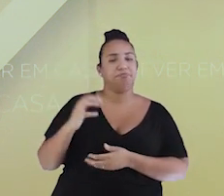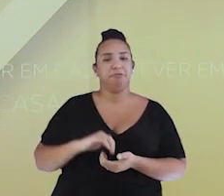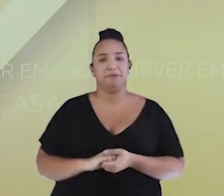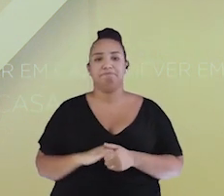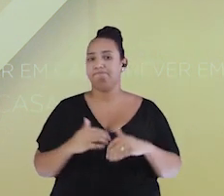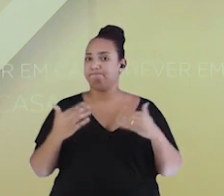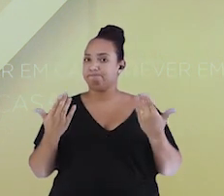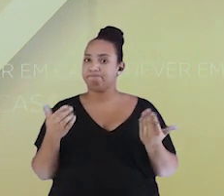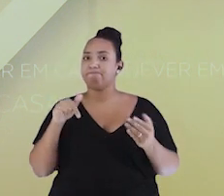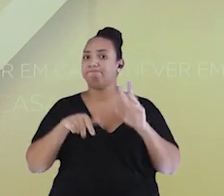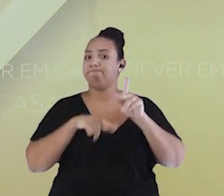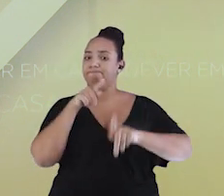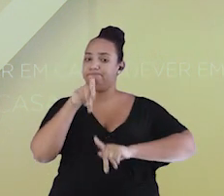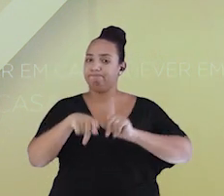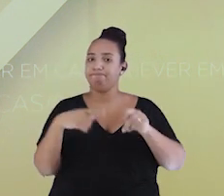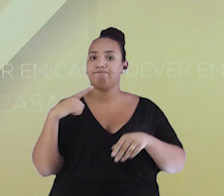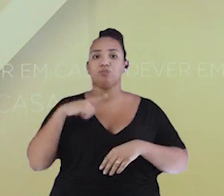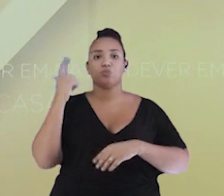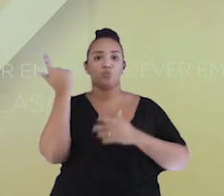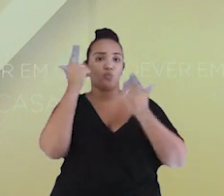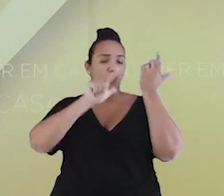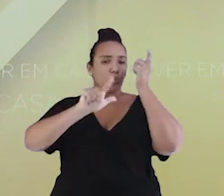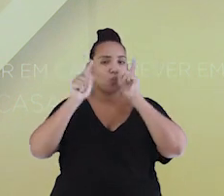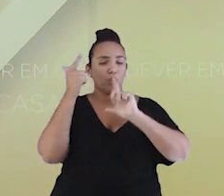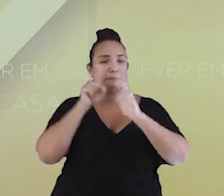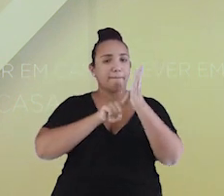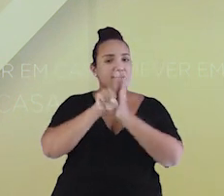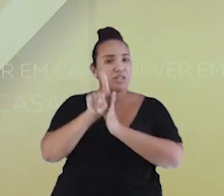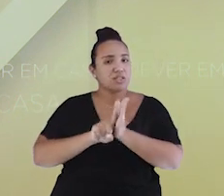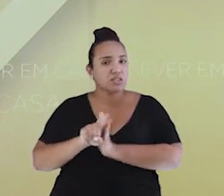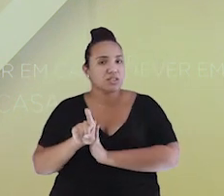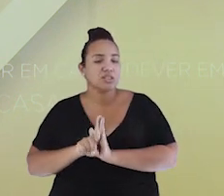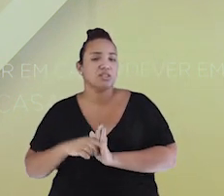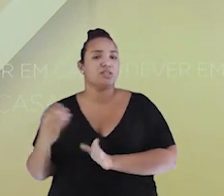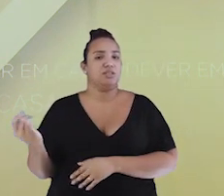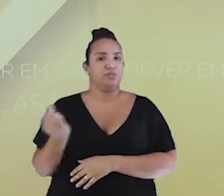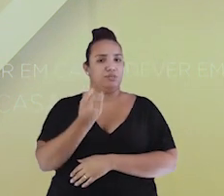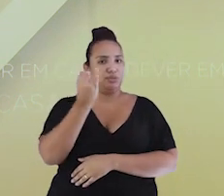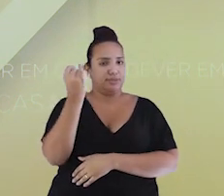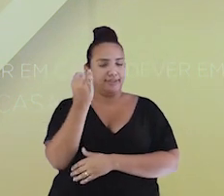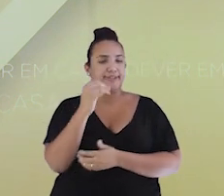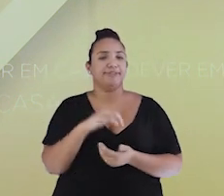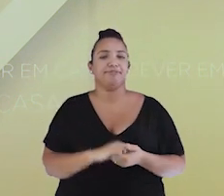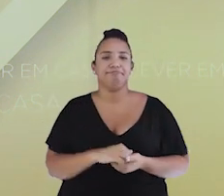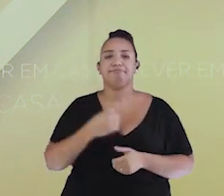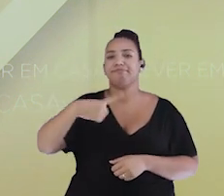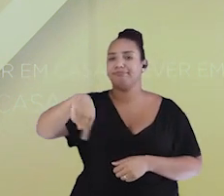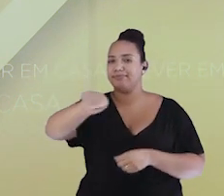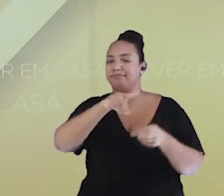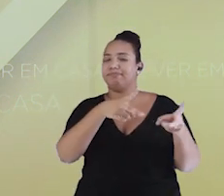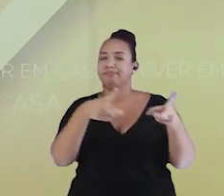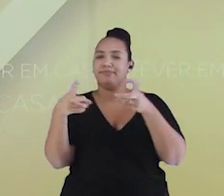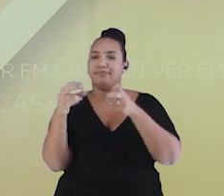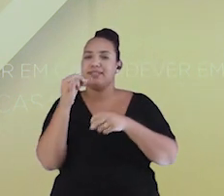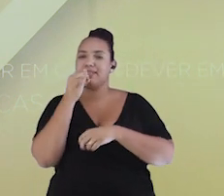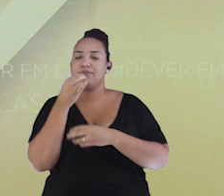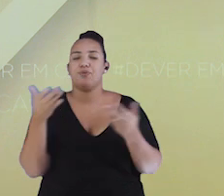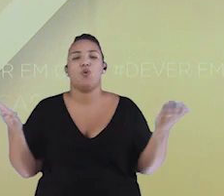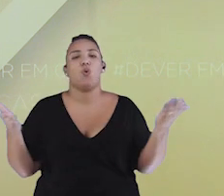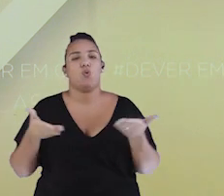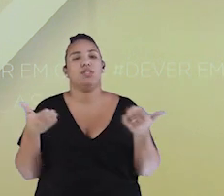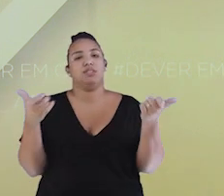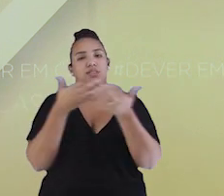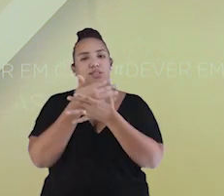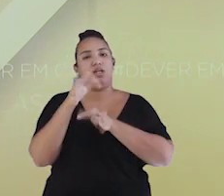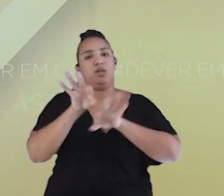naturais. Enfim, foi um povo com conquistas e estudos notáveis. E isso pode ser